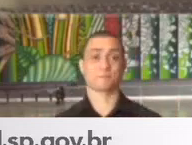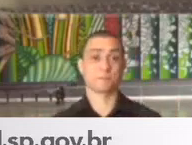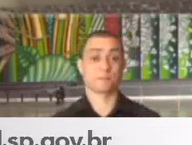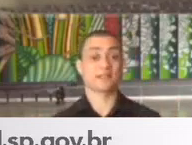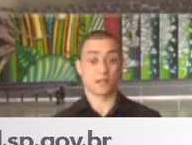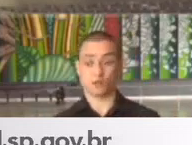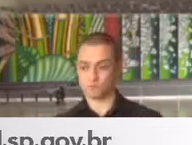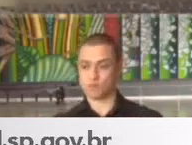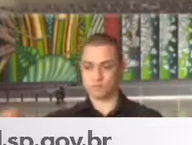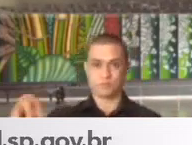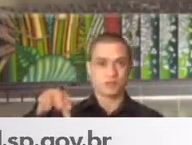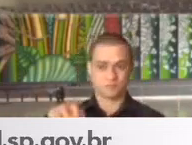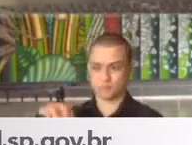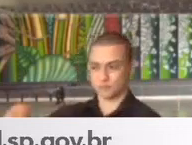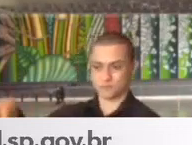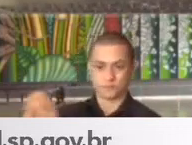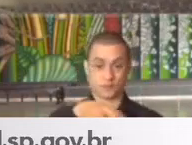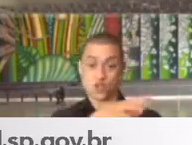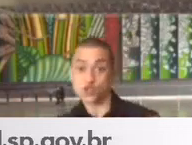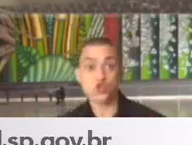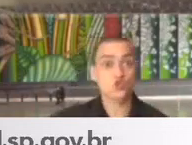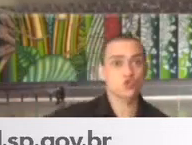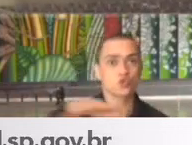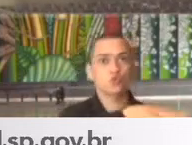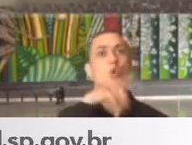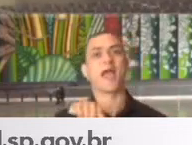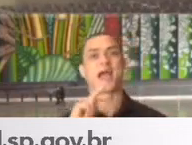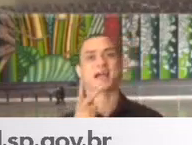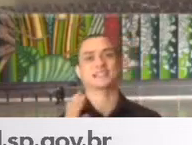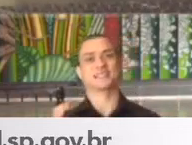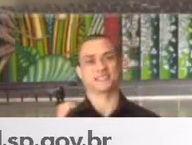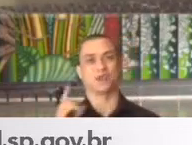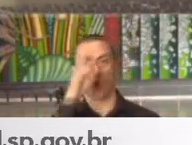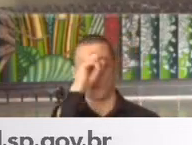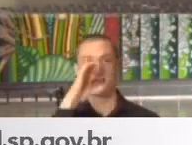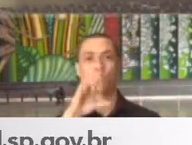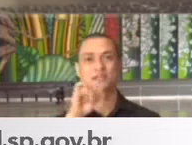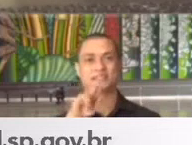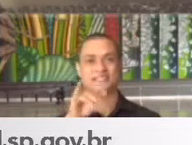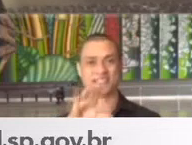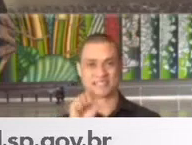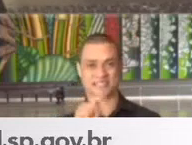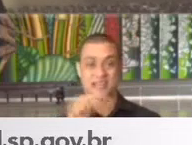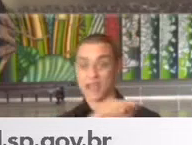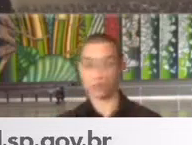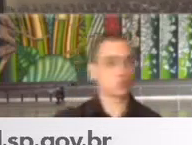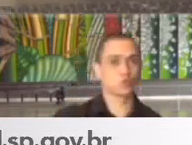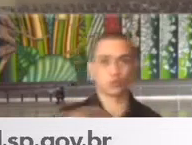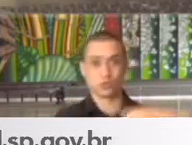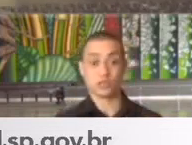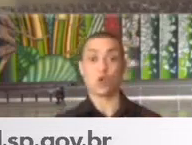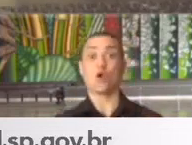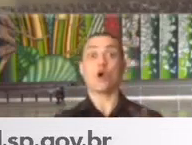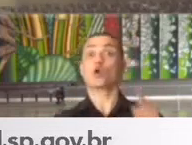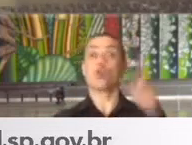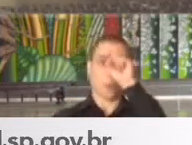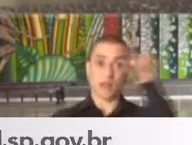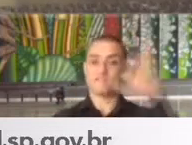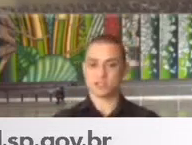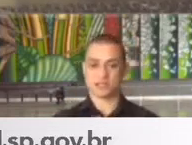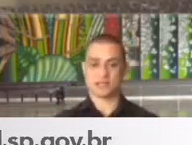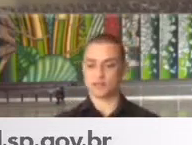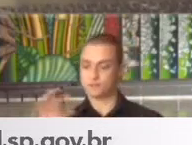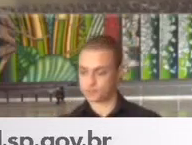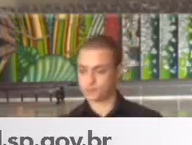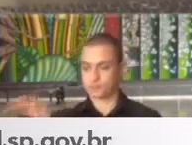esse conjunto de institutos forma o Hospital das Clínicas. O que o hospital vai fazer é dedicar um prédio